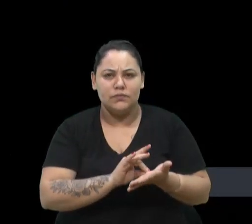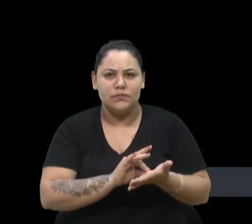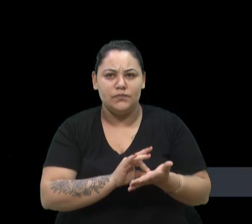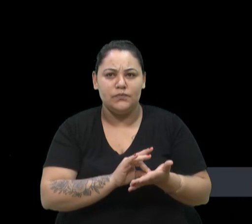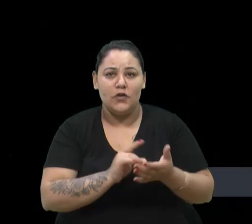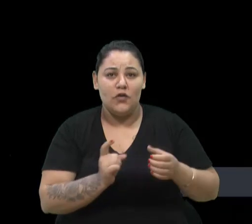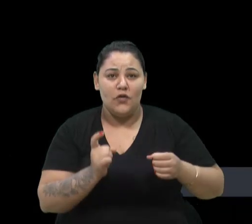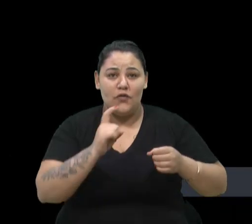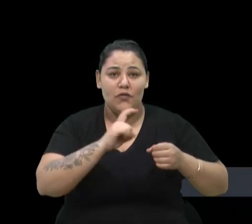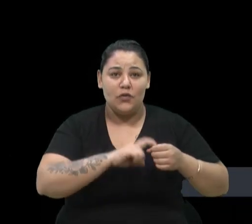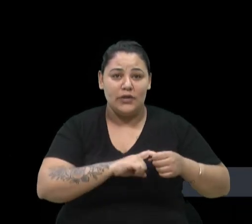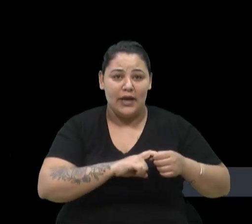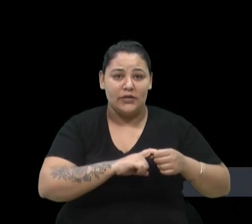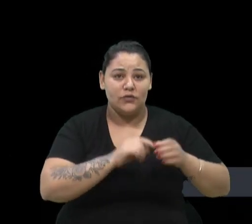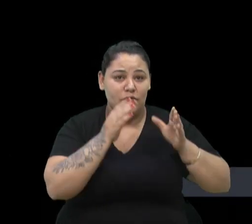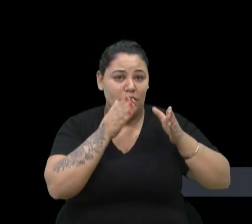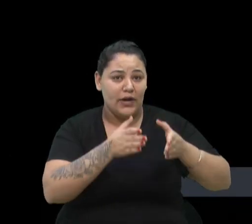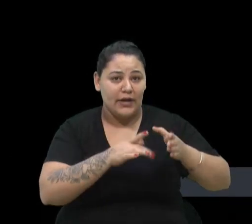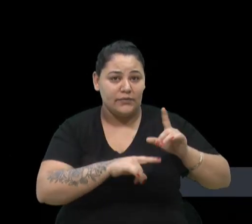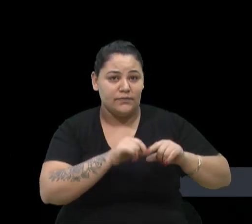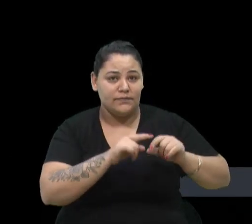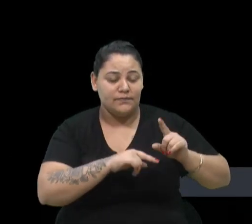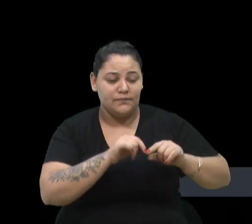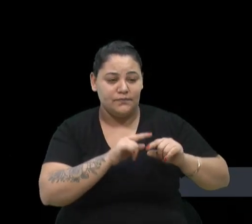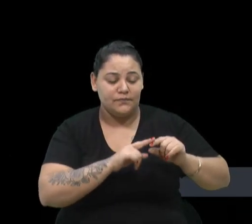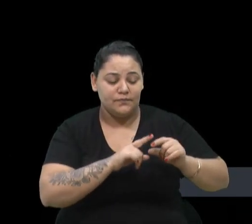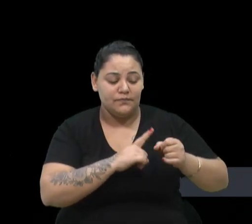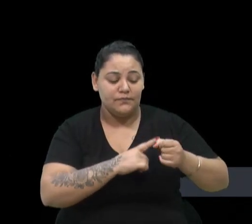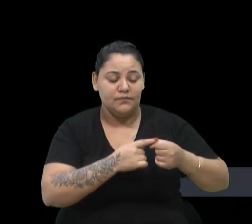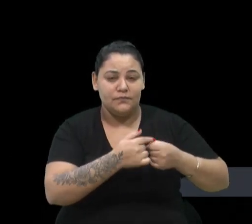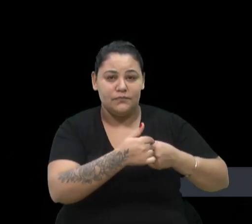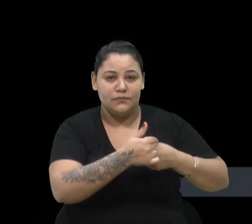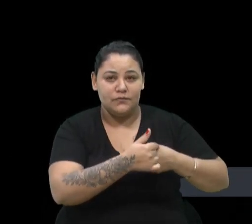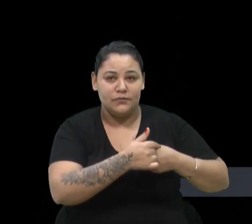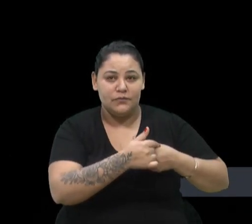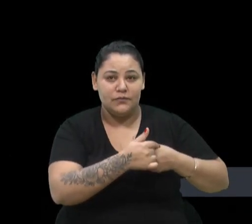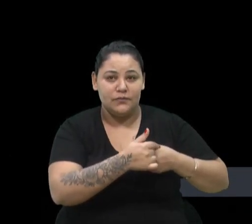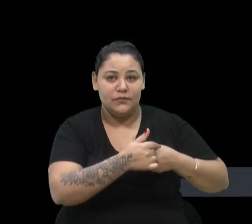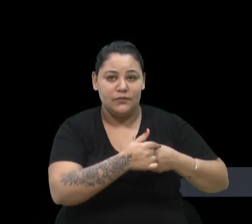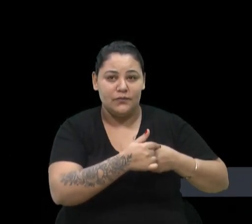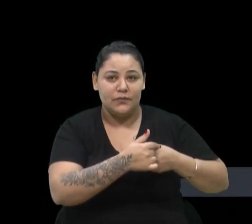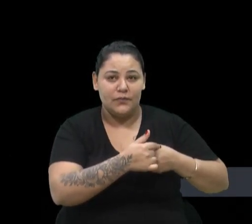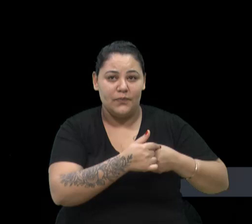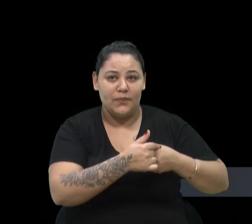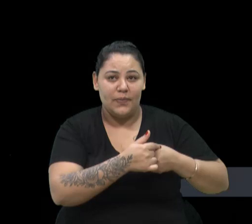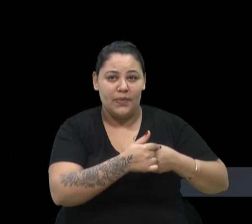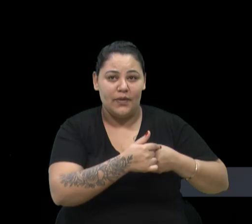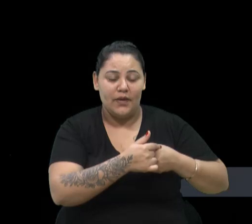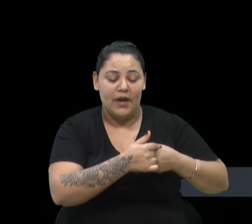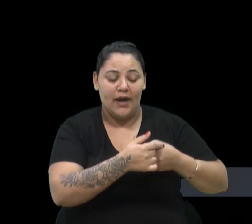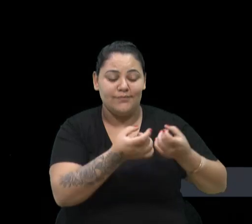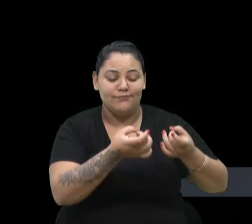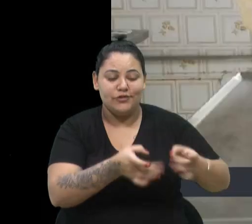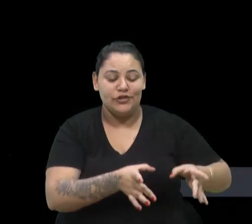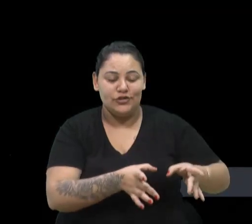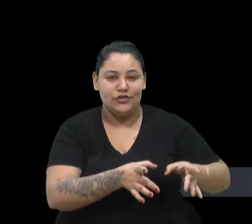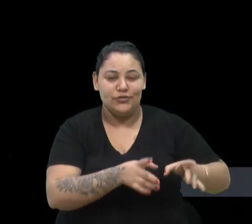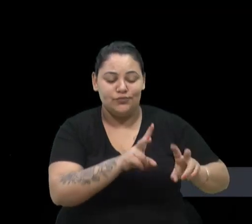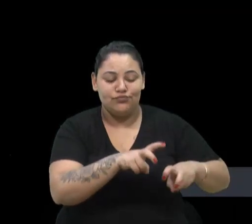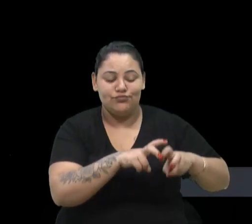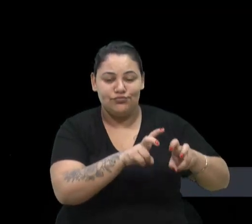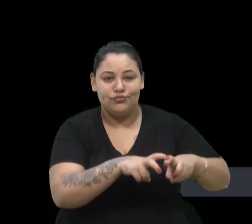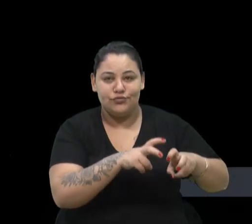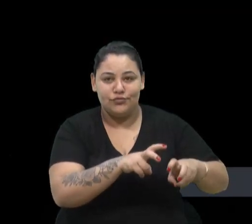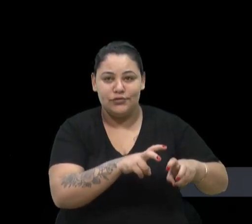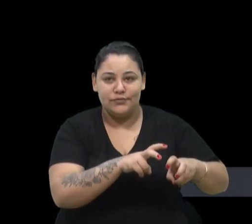unicamente para as atividades urbanas levava os adolescentes do campo abandonaram a terra em segundo